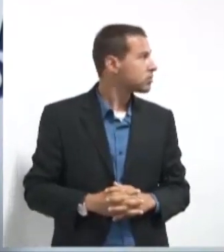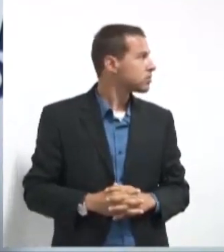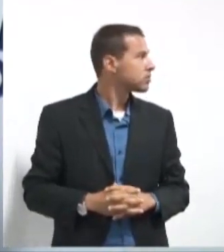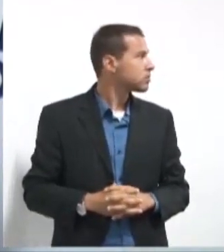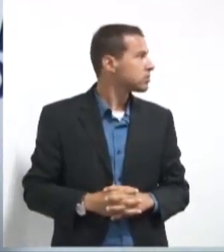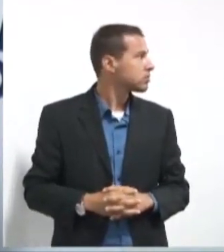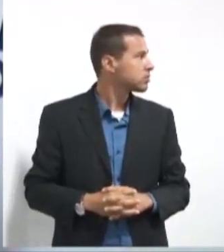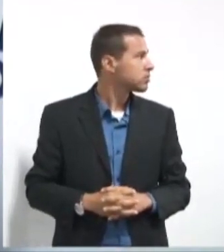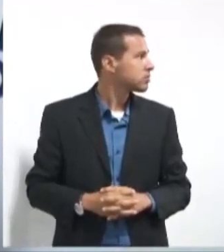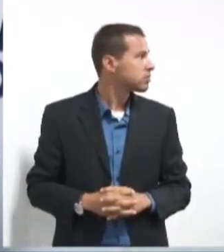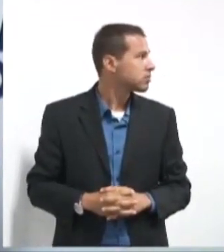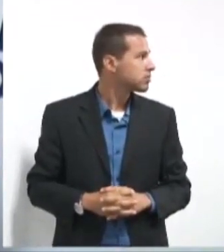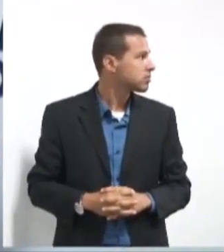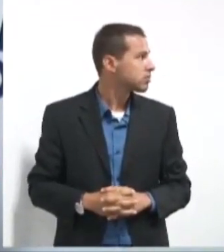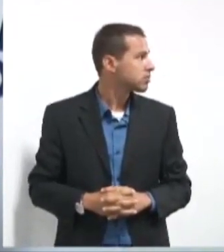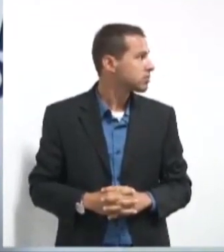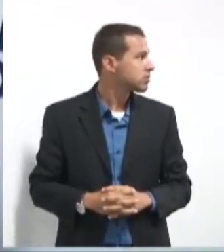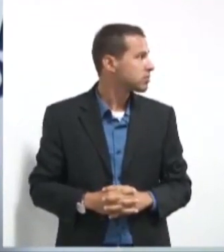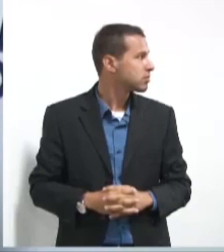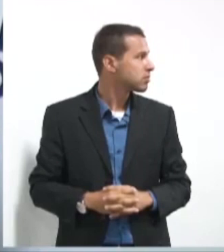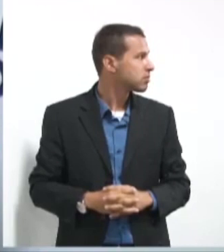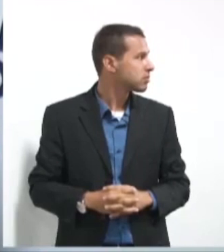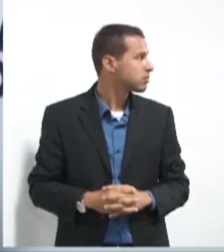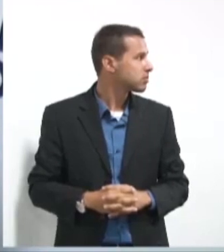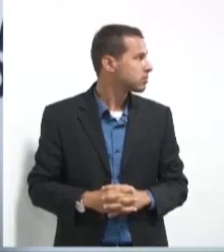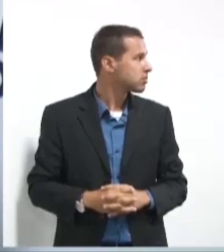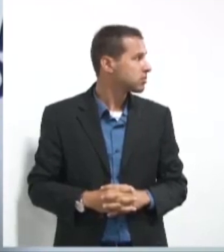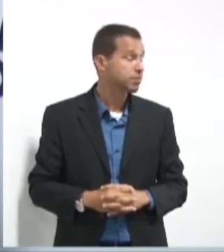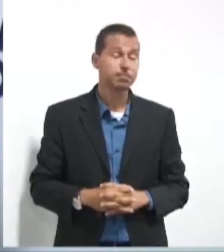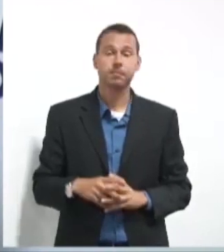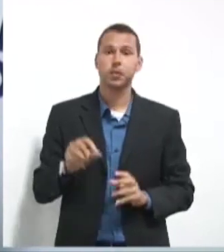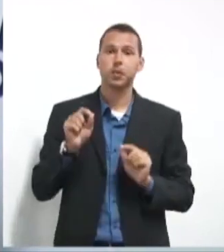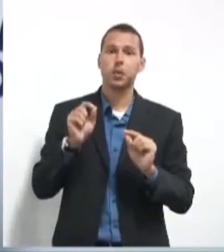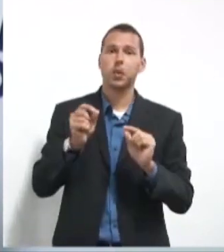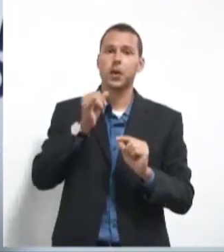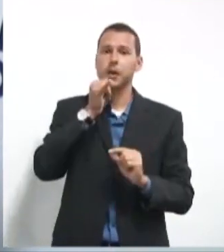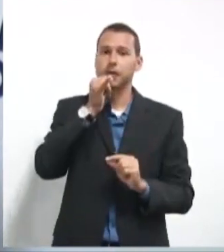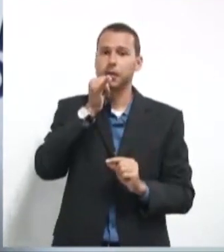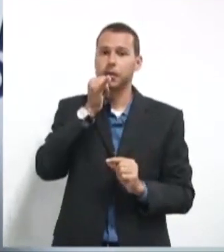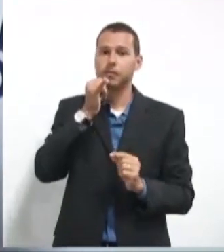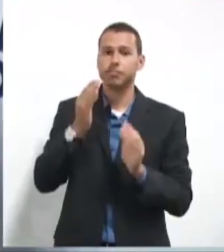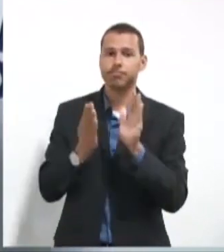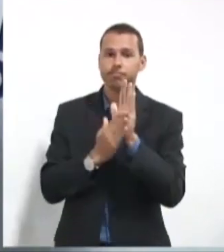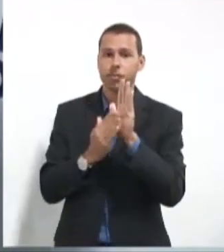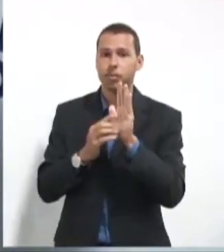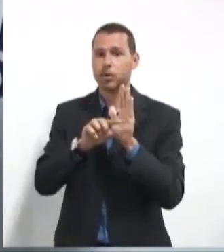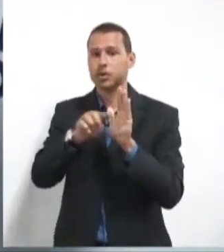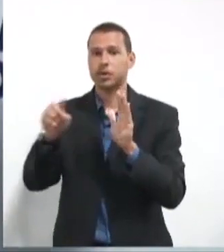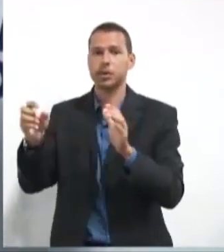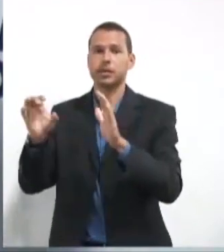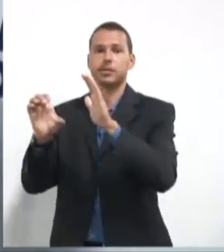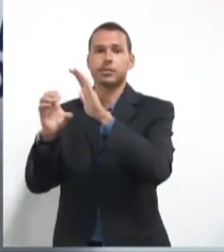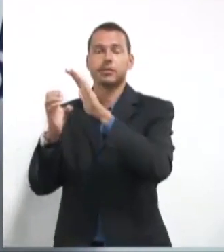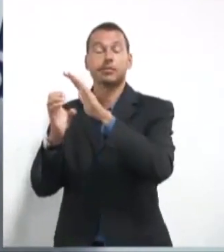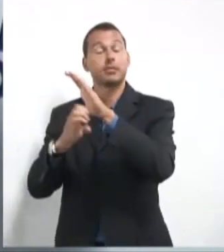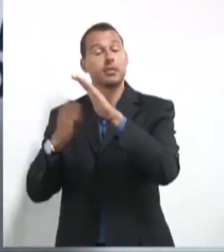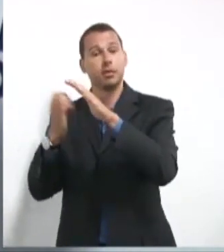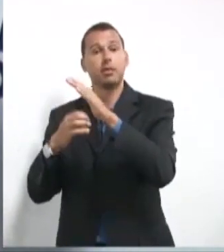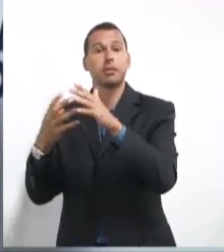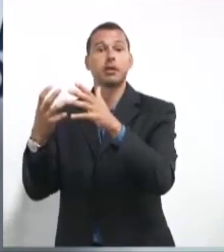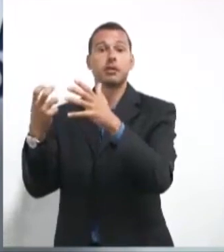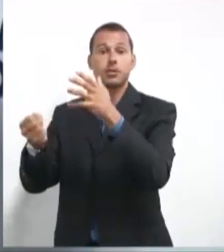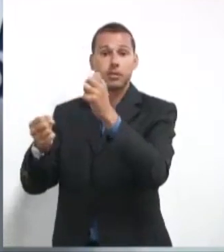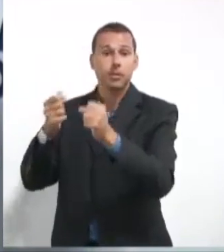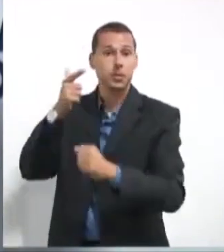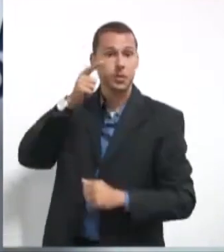contratação de seguro garantia de execução em contato nos processo licitatório outra providência a comissão de